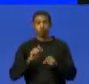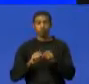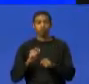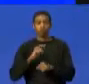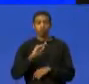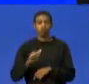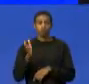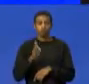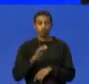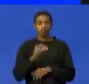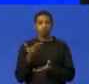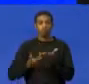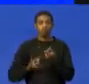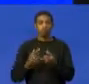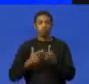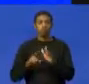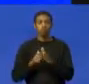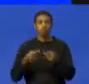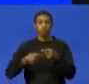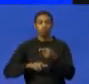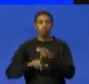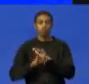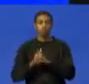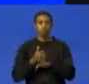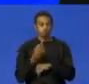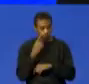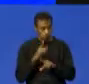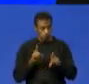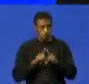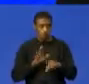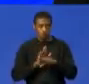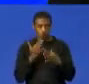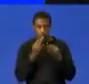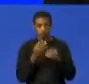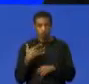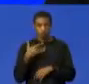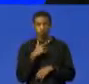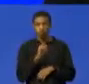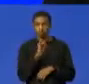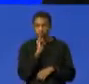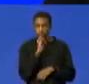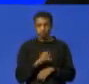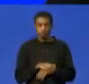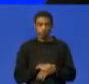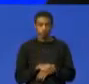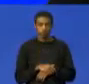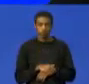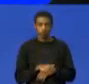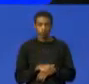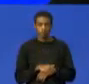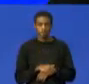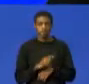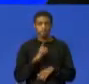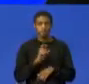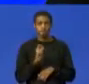por descumprirem a lei de responsabilidade fiscal. A rede de atenção à saúde é a rede